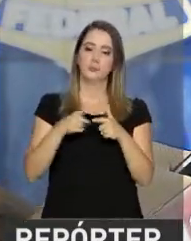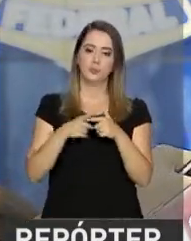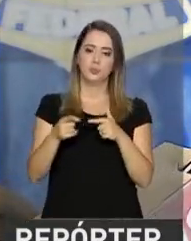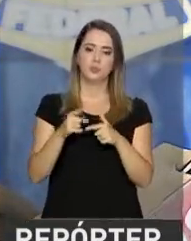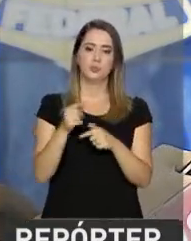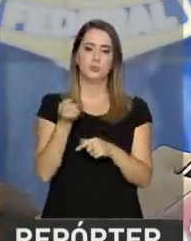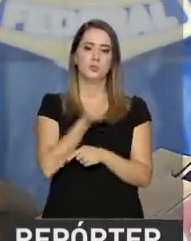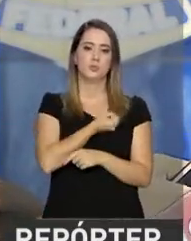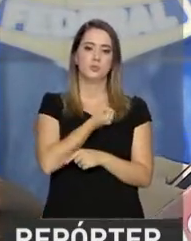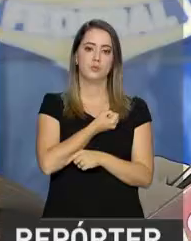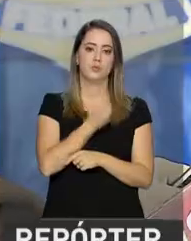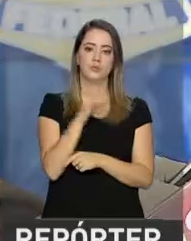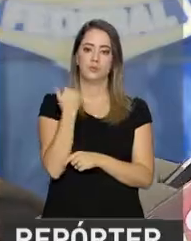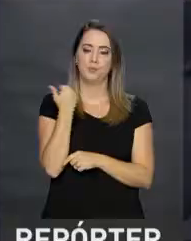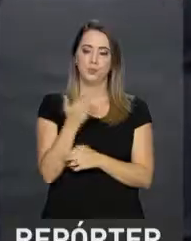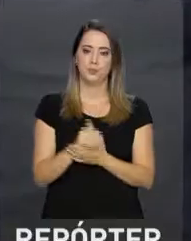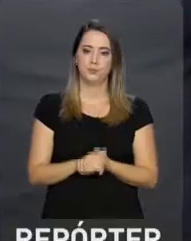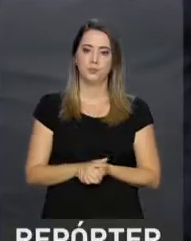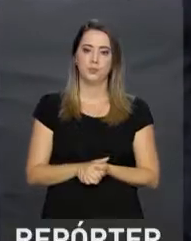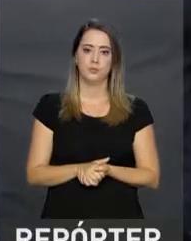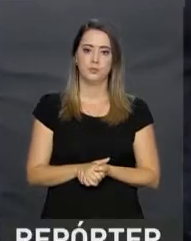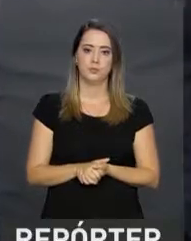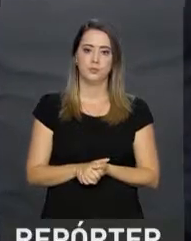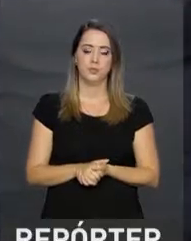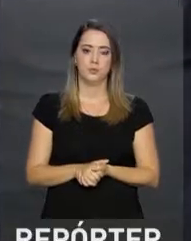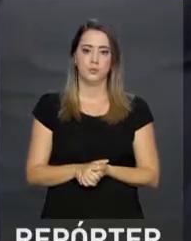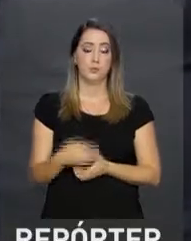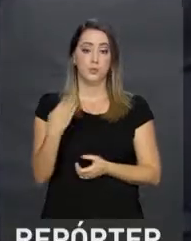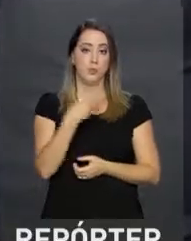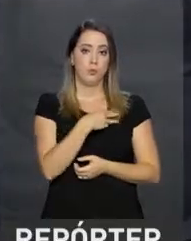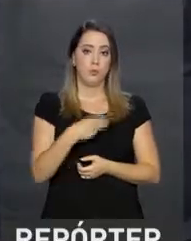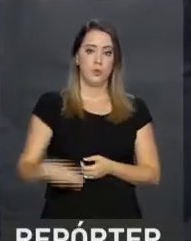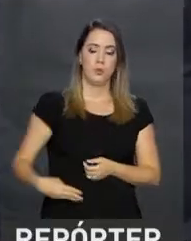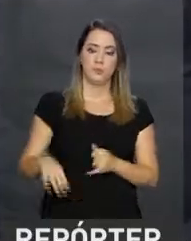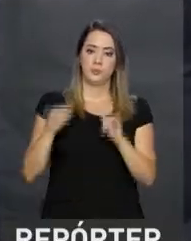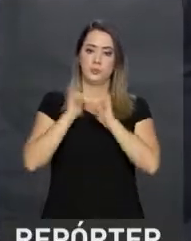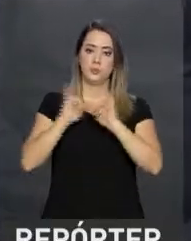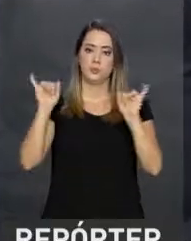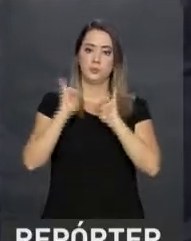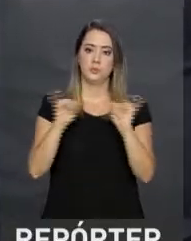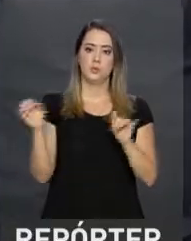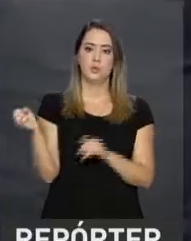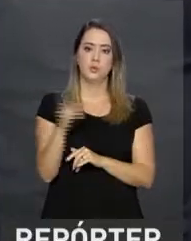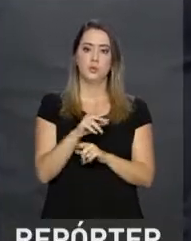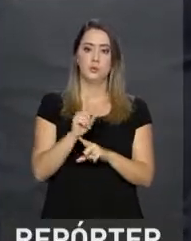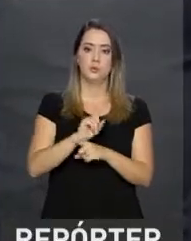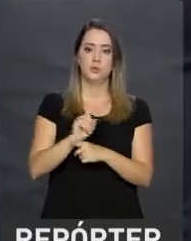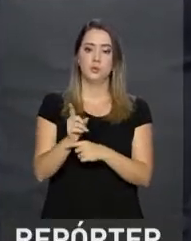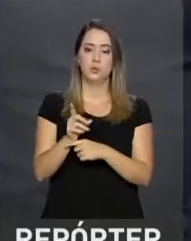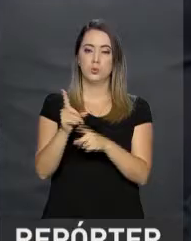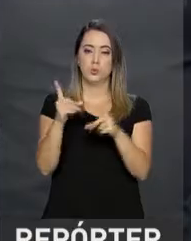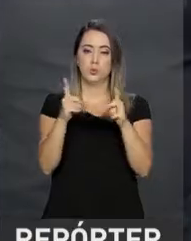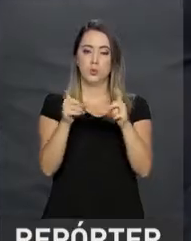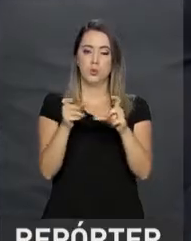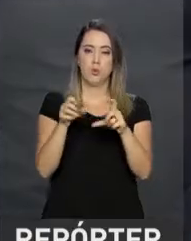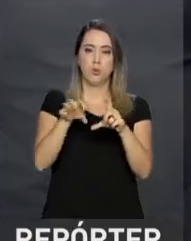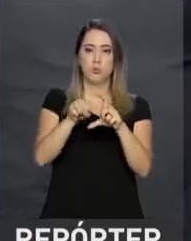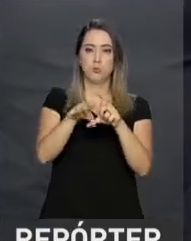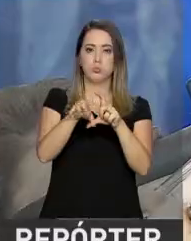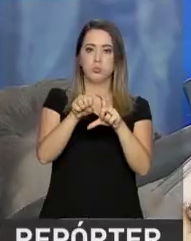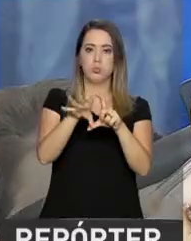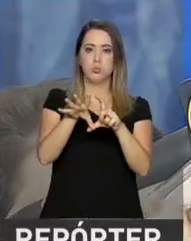muito o número de vítimas fatais o ministro raul jugmann anunciou a instalação dos novos radares do programa alerta